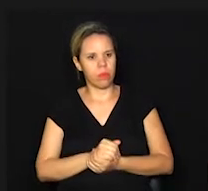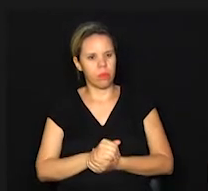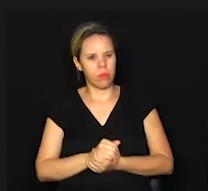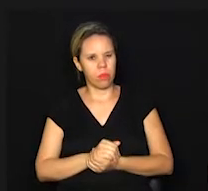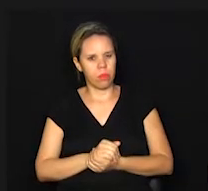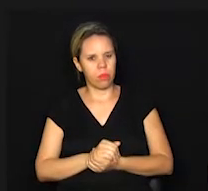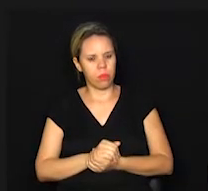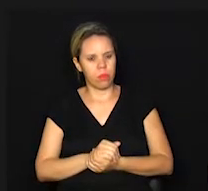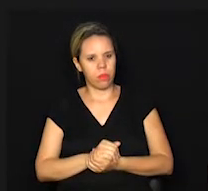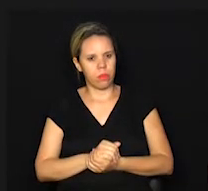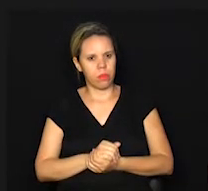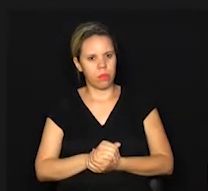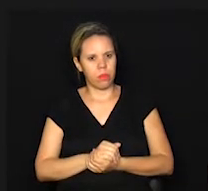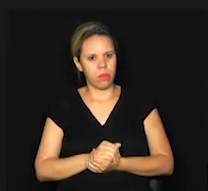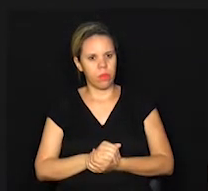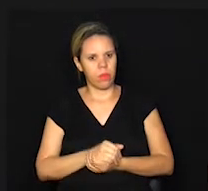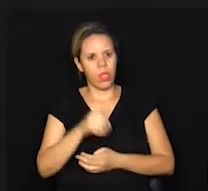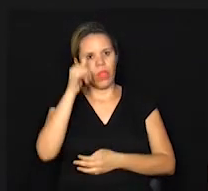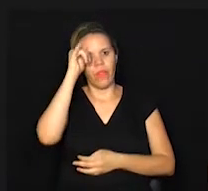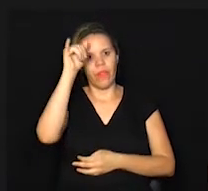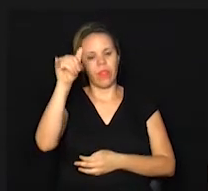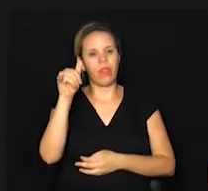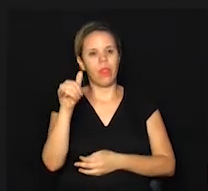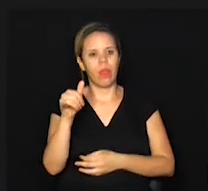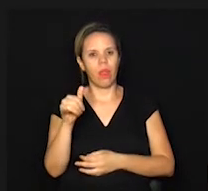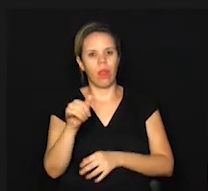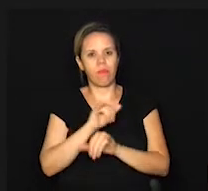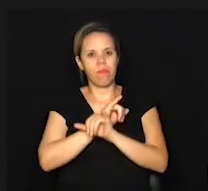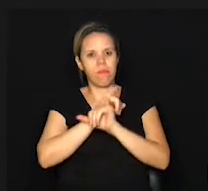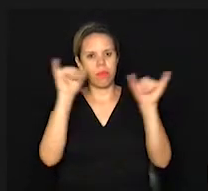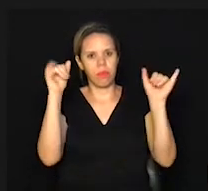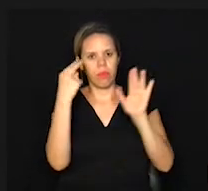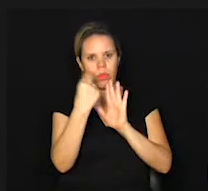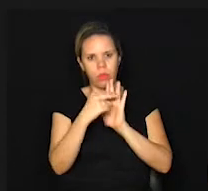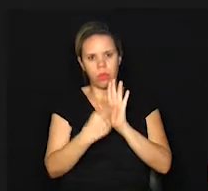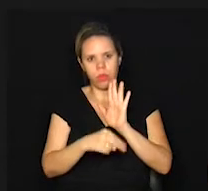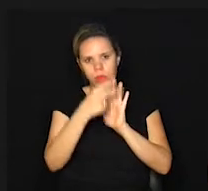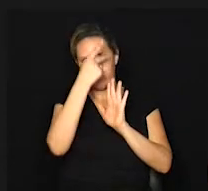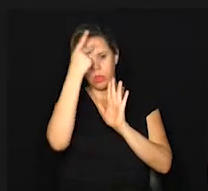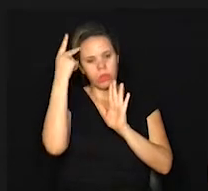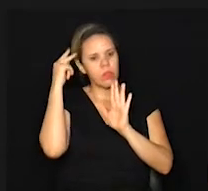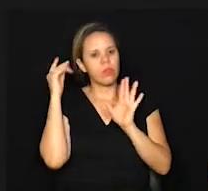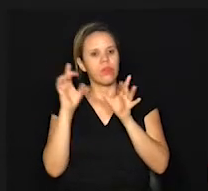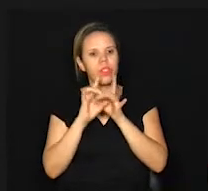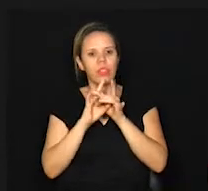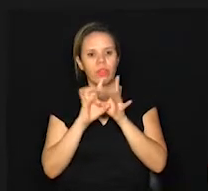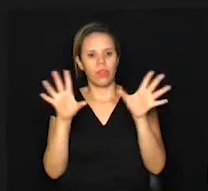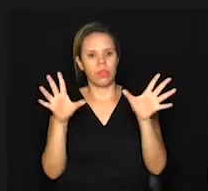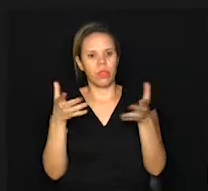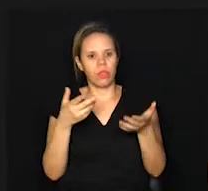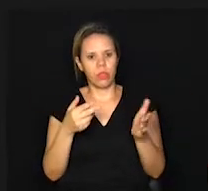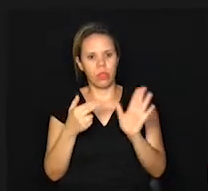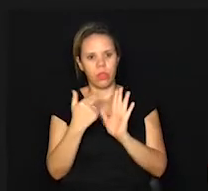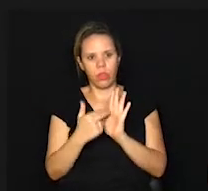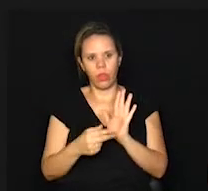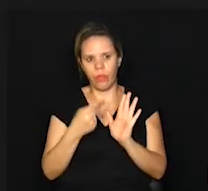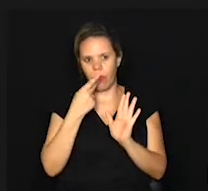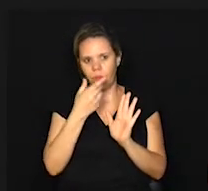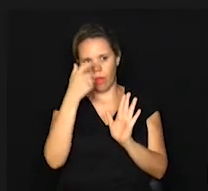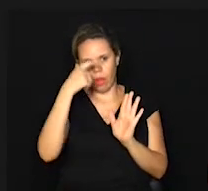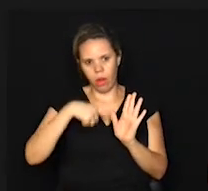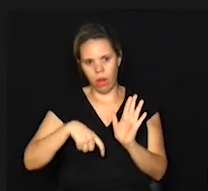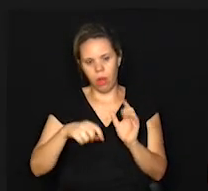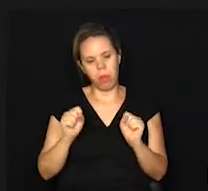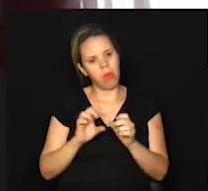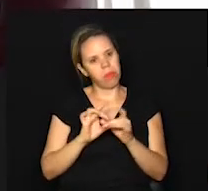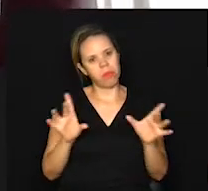evitar de divulgar o nome dessas pessoas, deixar que eles fiquem à vontade, se quiserem se apresentar colocando o nome,